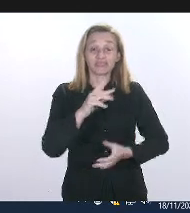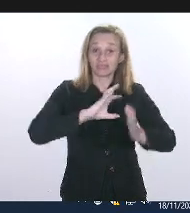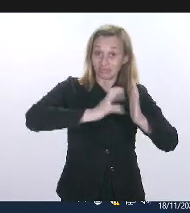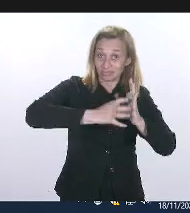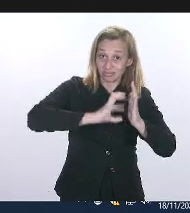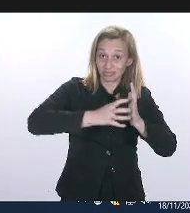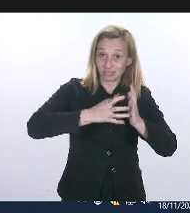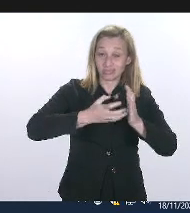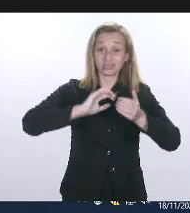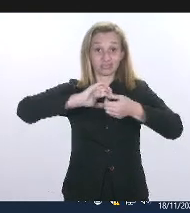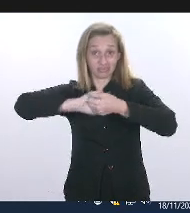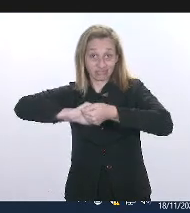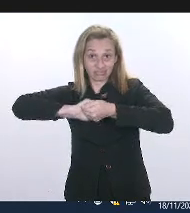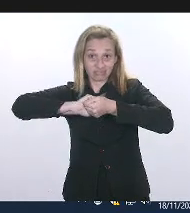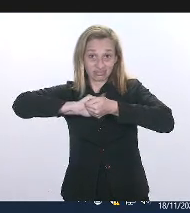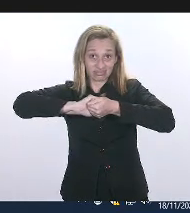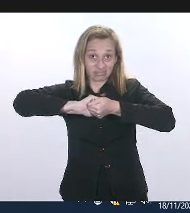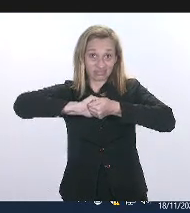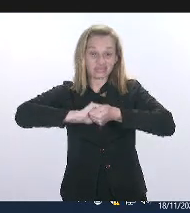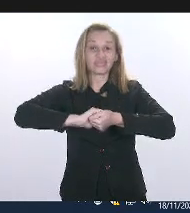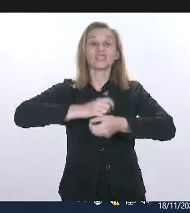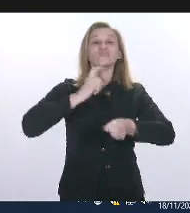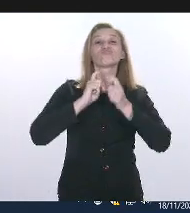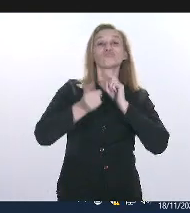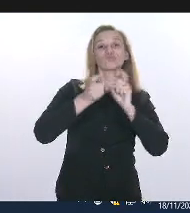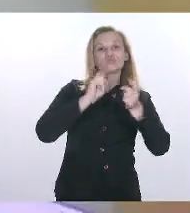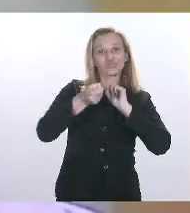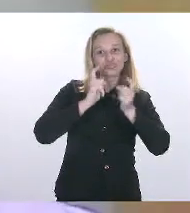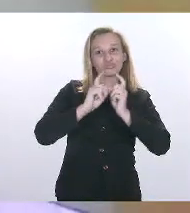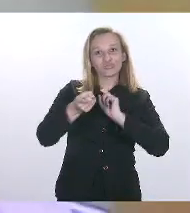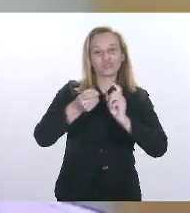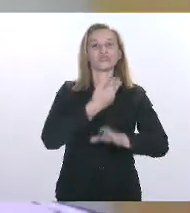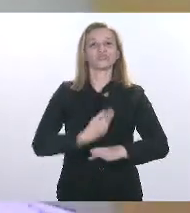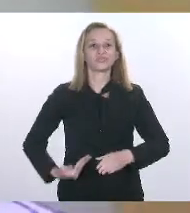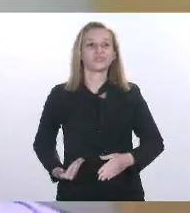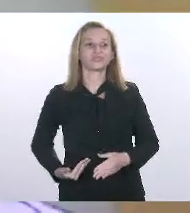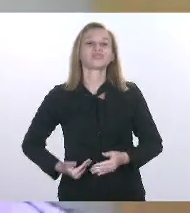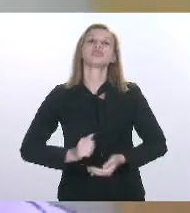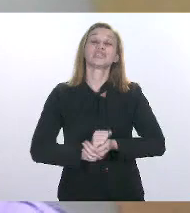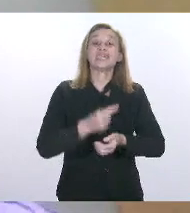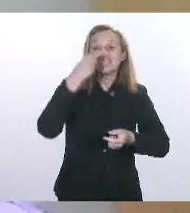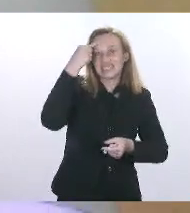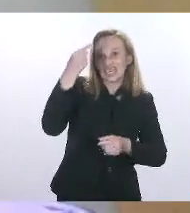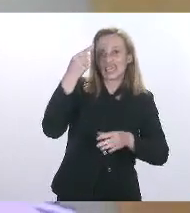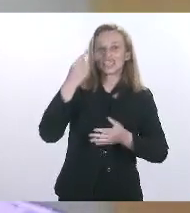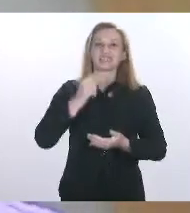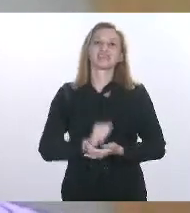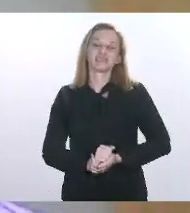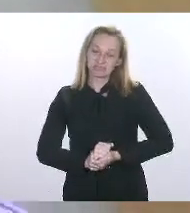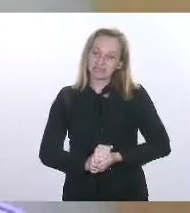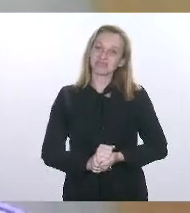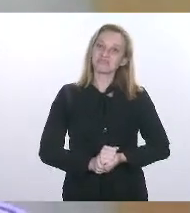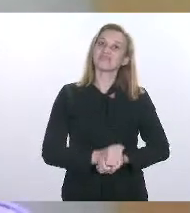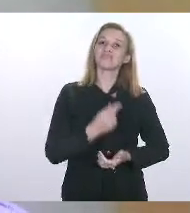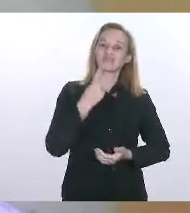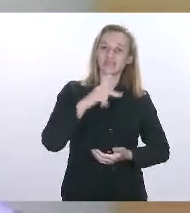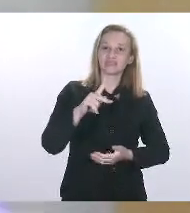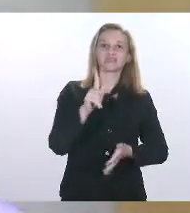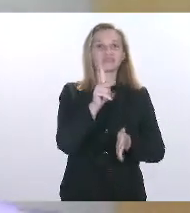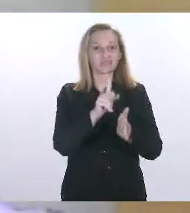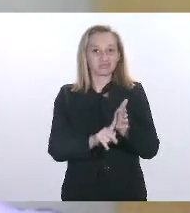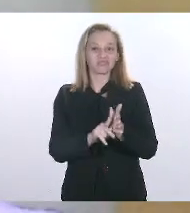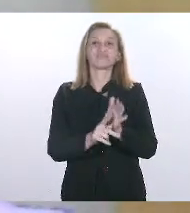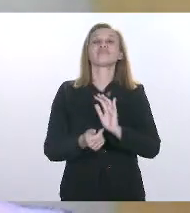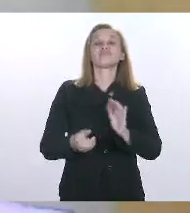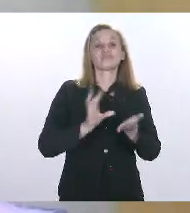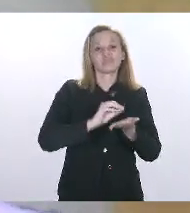suas coligações, para fazer o debate público e disputar no plano das ideias, de suas convicções, de suas pautas e